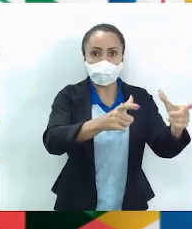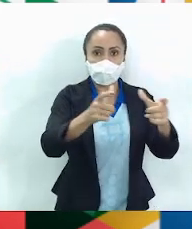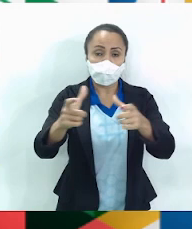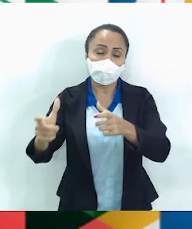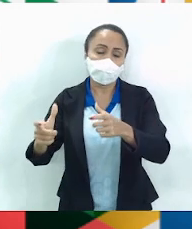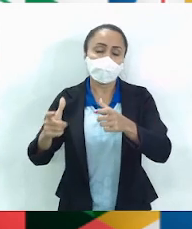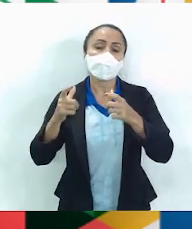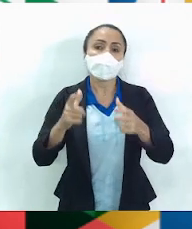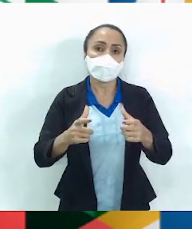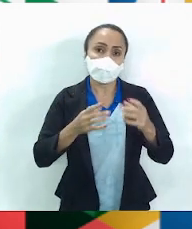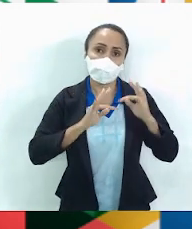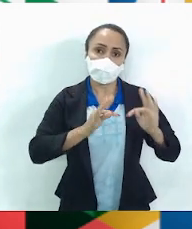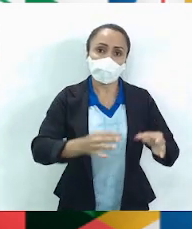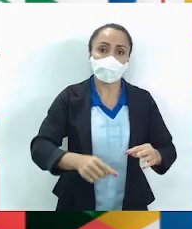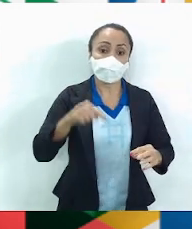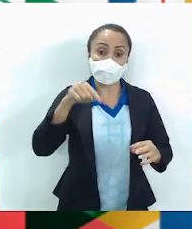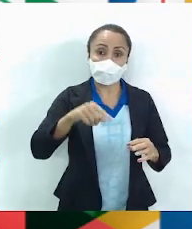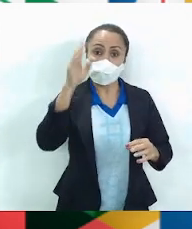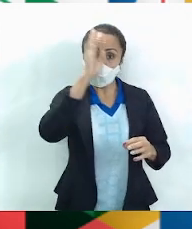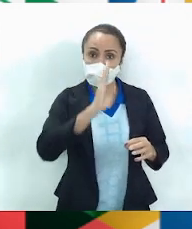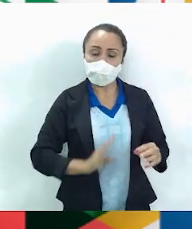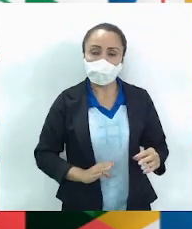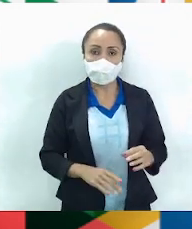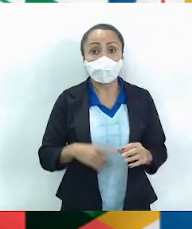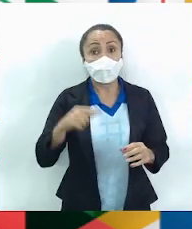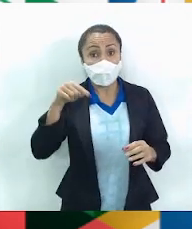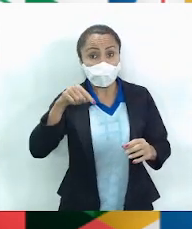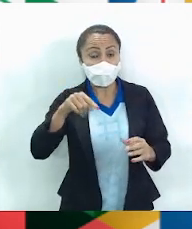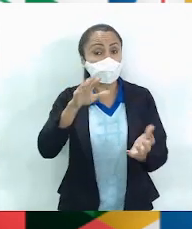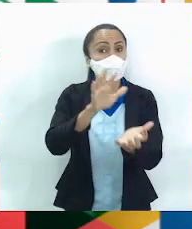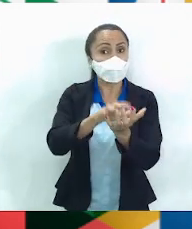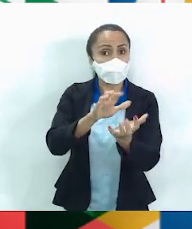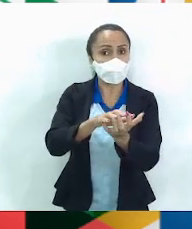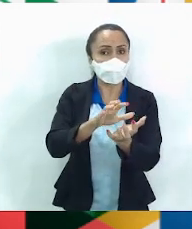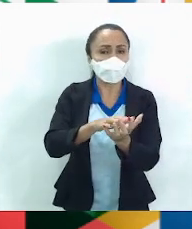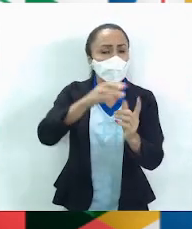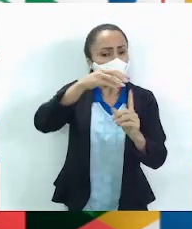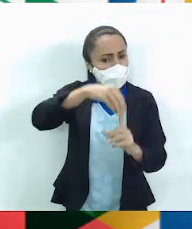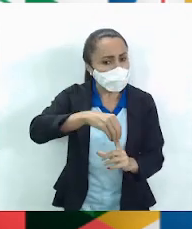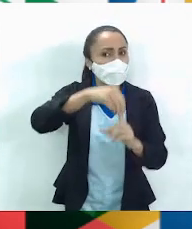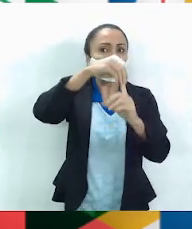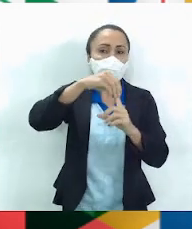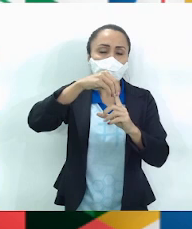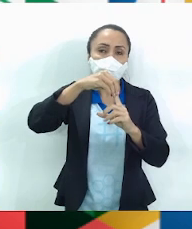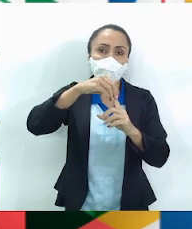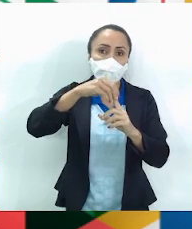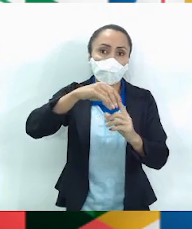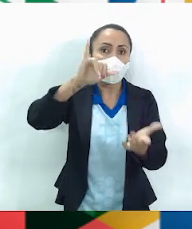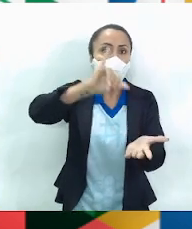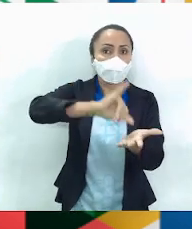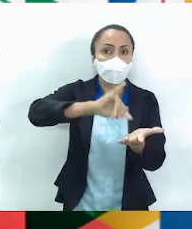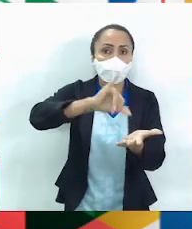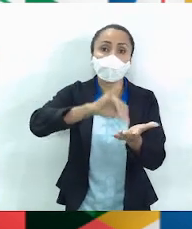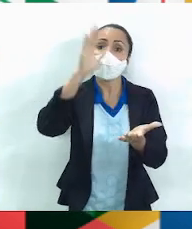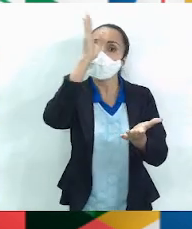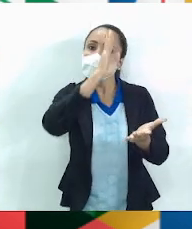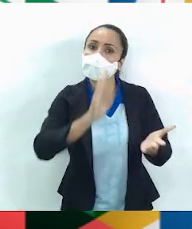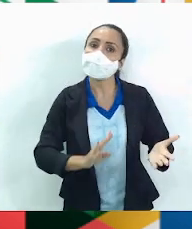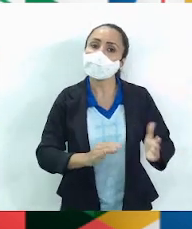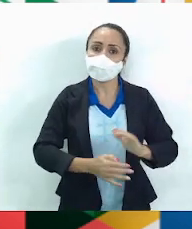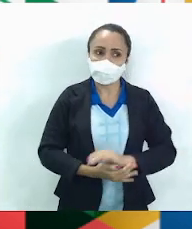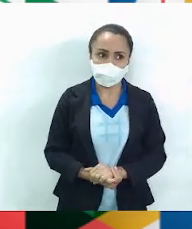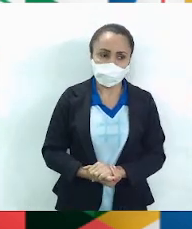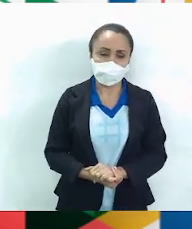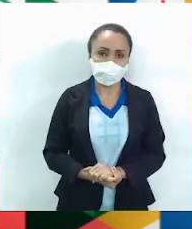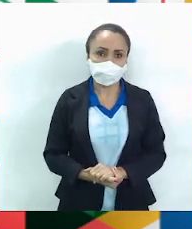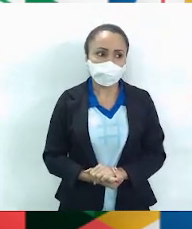Brasil. Olha, o Porto Digital aqui do Recife, em Pernambuco, é um dos principais polos tecnológicos brasileiros, né?